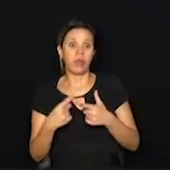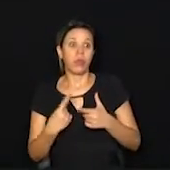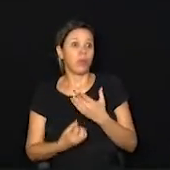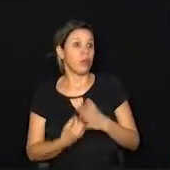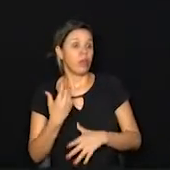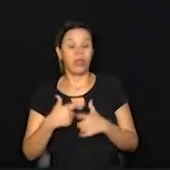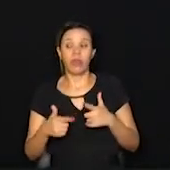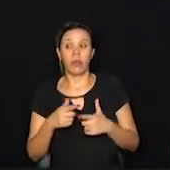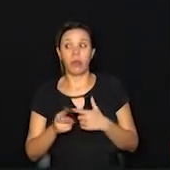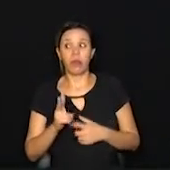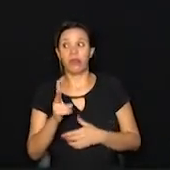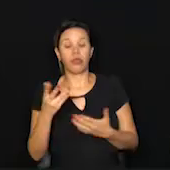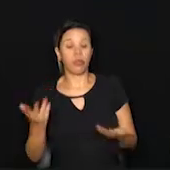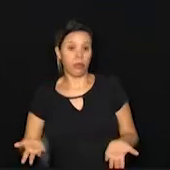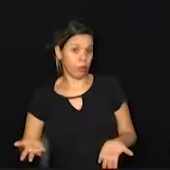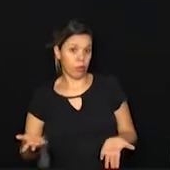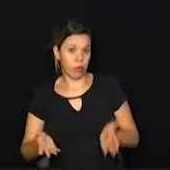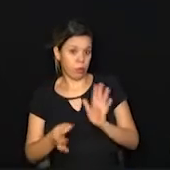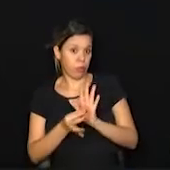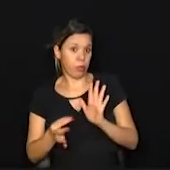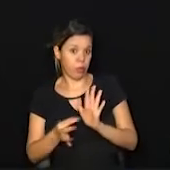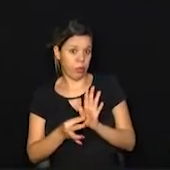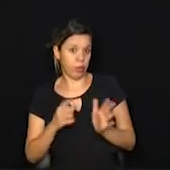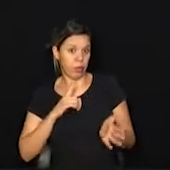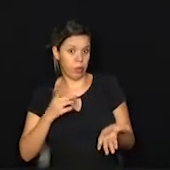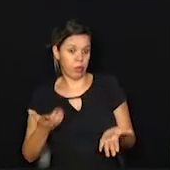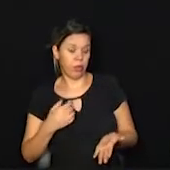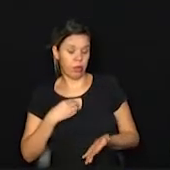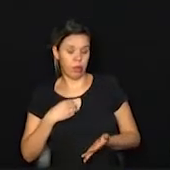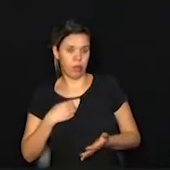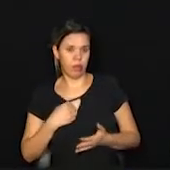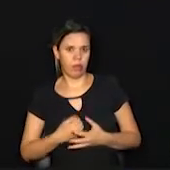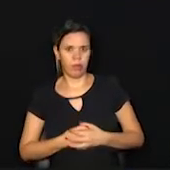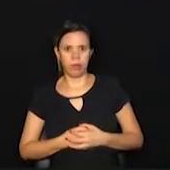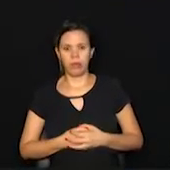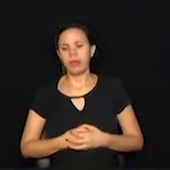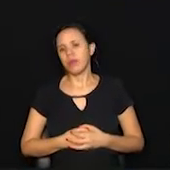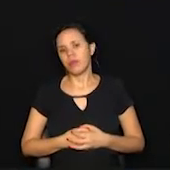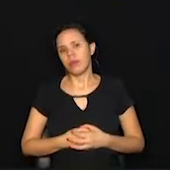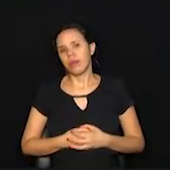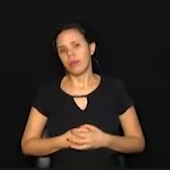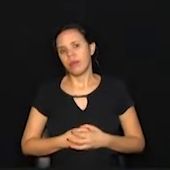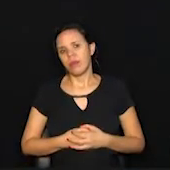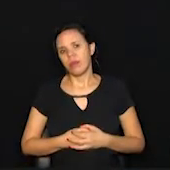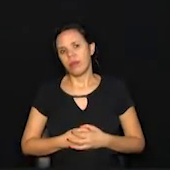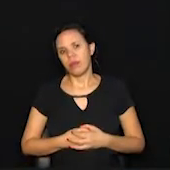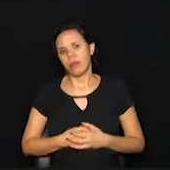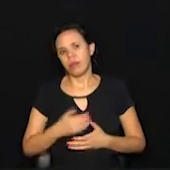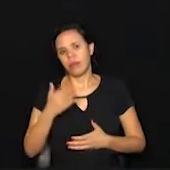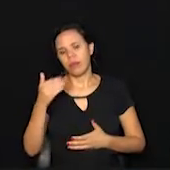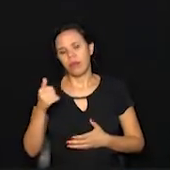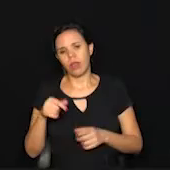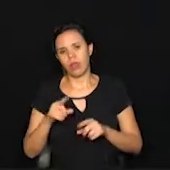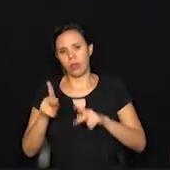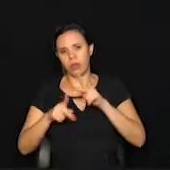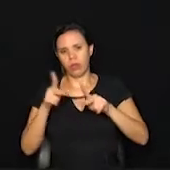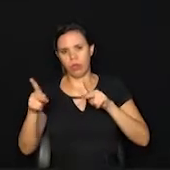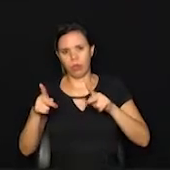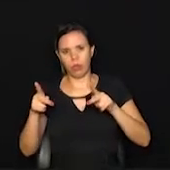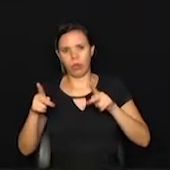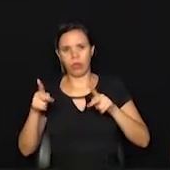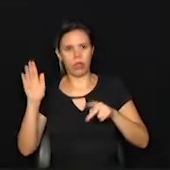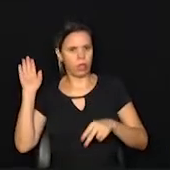continua né e na minha opinião isso devem tremere esse no lugar com o famoso imperialismo dos Estados